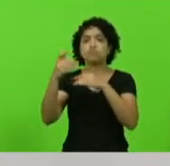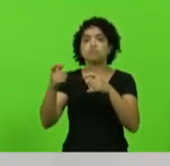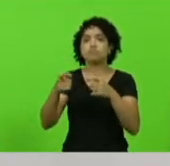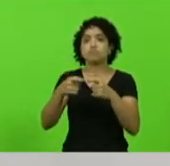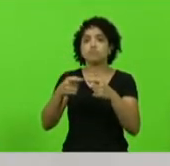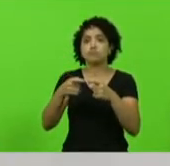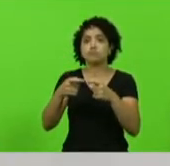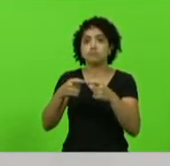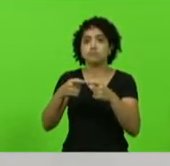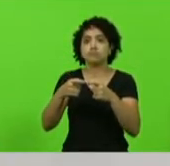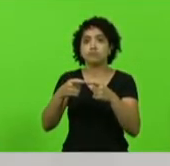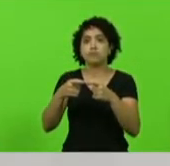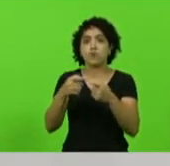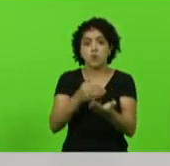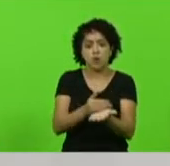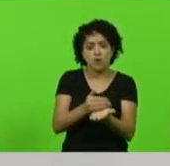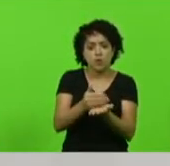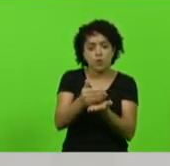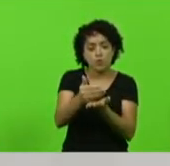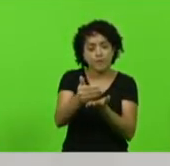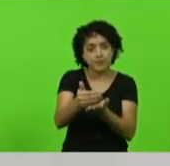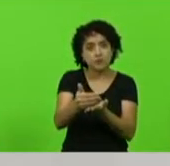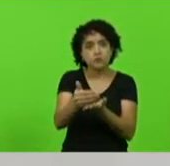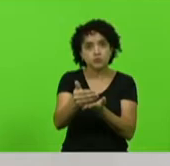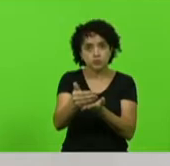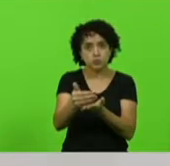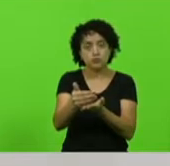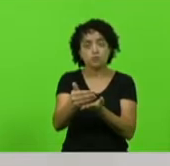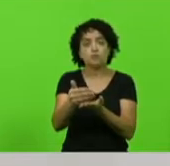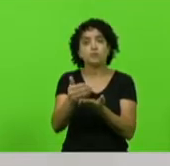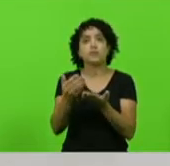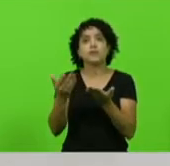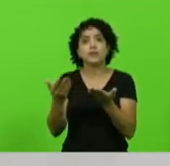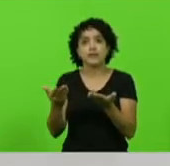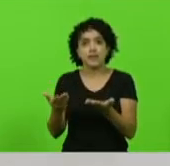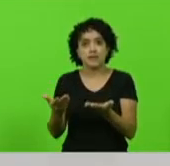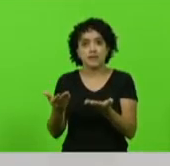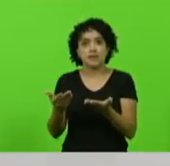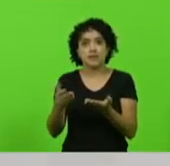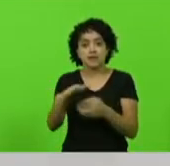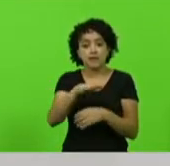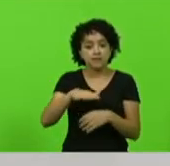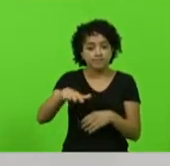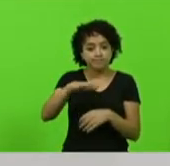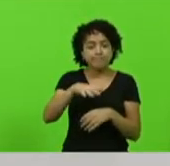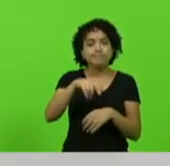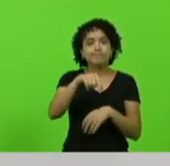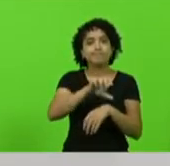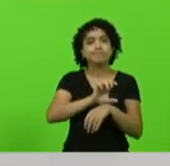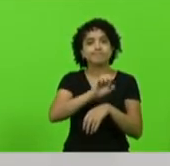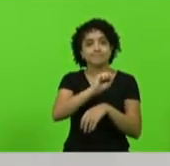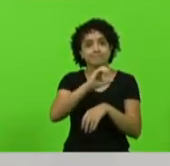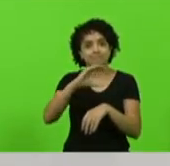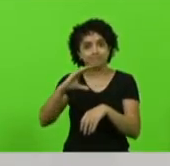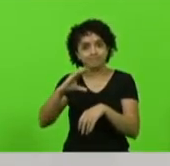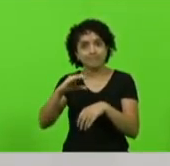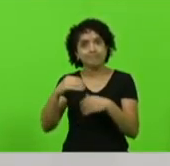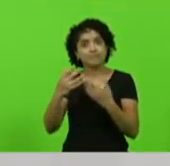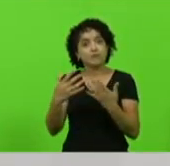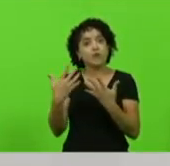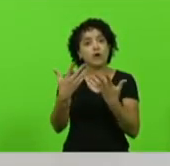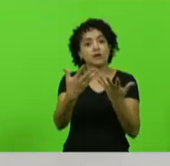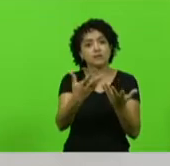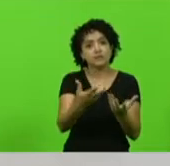seu pioneirismo no exercício da coloproctologia em território catarinense, ele foi acolhido